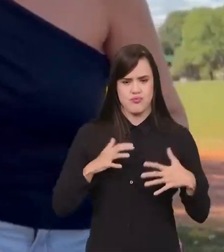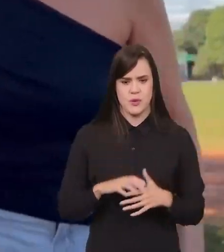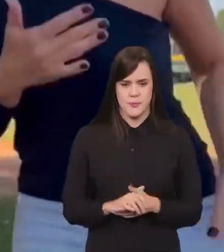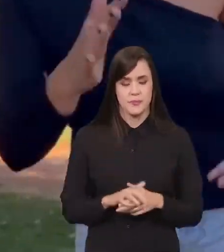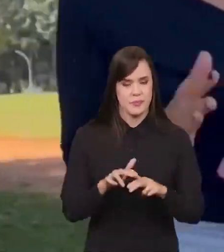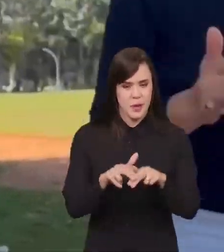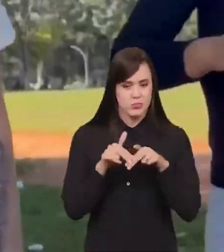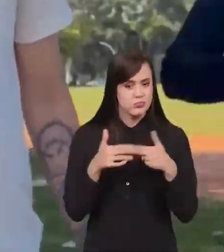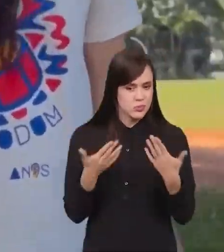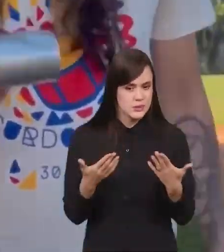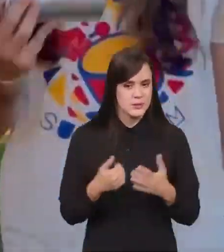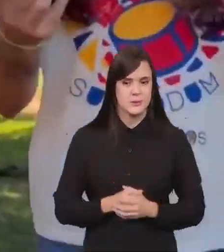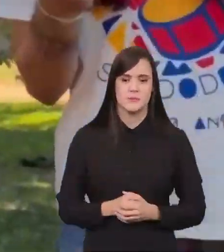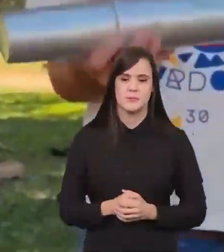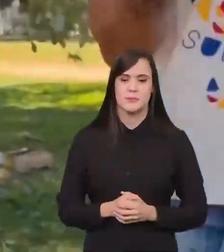é isso.